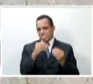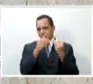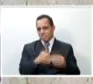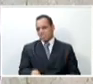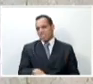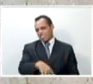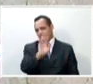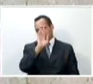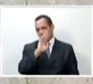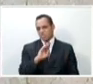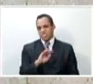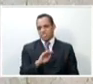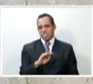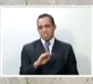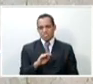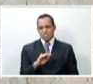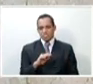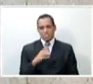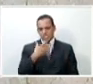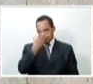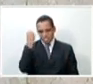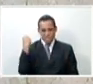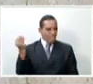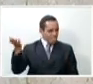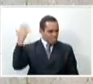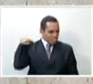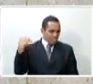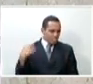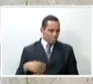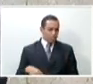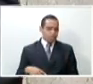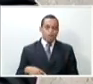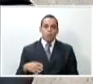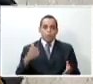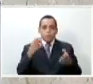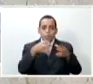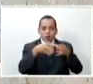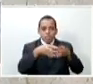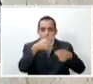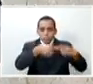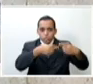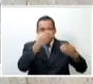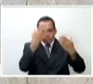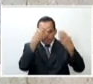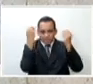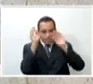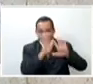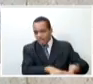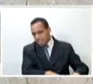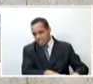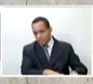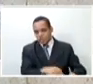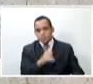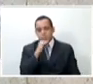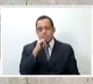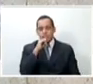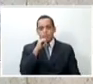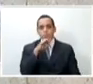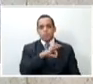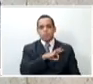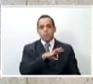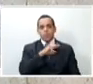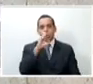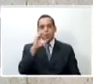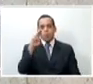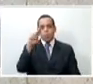partidária aqui e vamos colocar a mão na cabeça e pelos nossos partidos, vamos procurar melhorar isso. Para vocês terem uma ideia, o Cunha, ele foi morto na